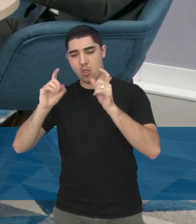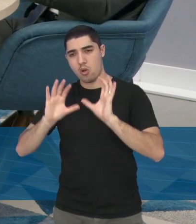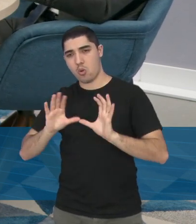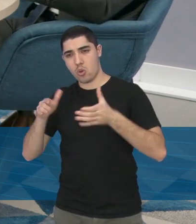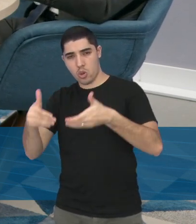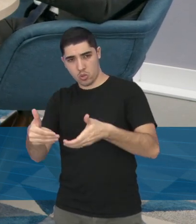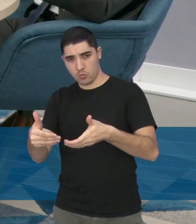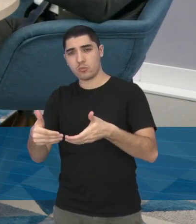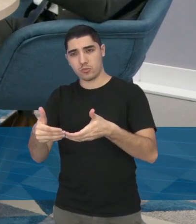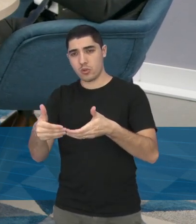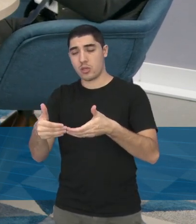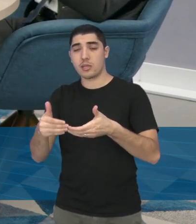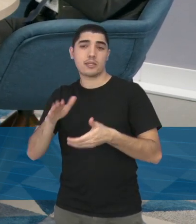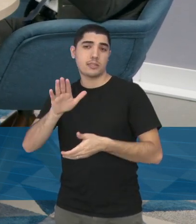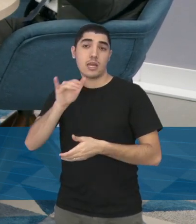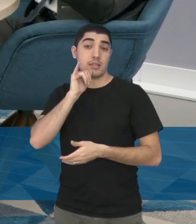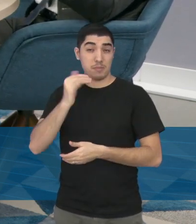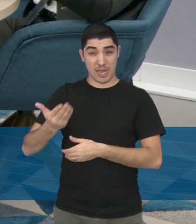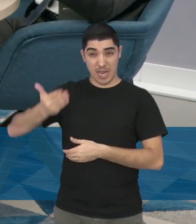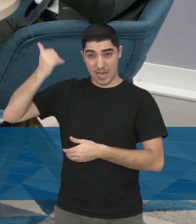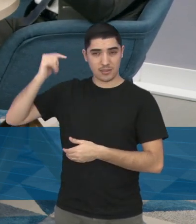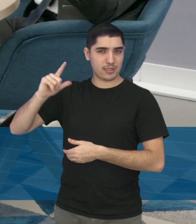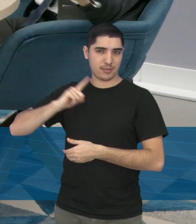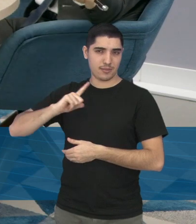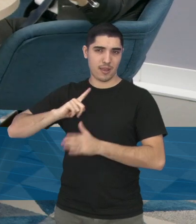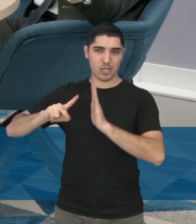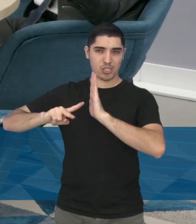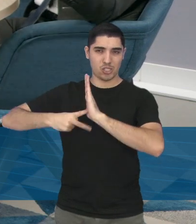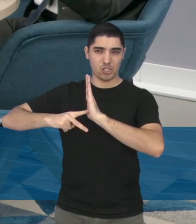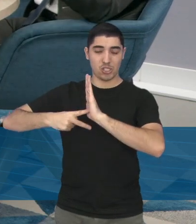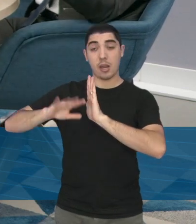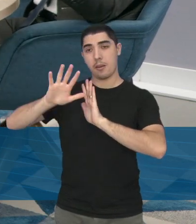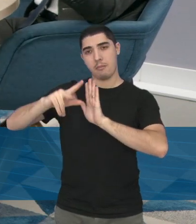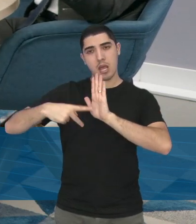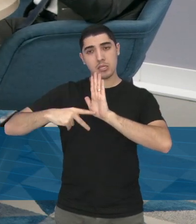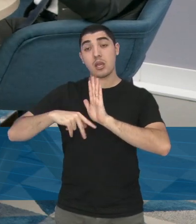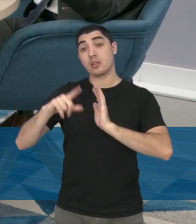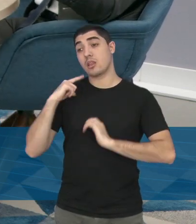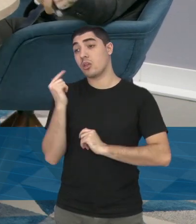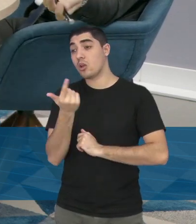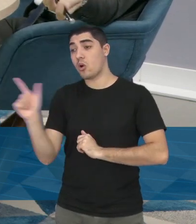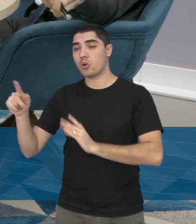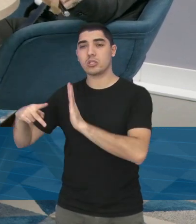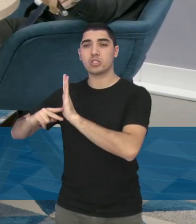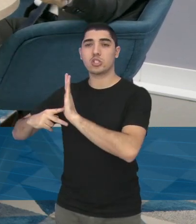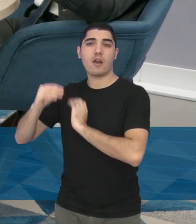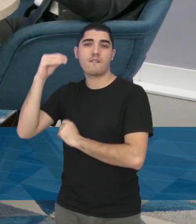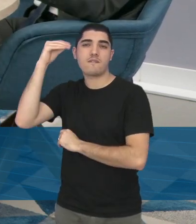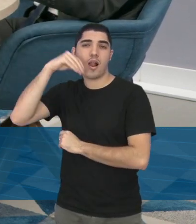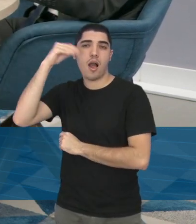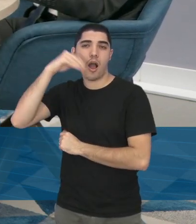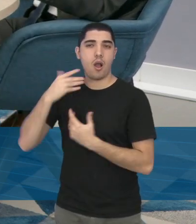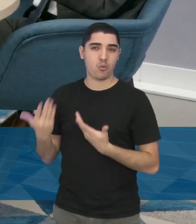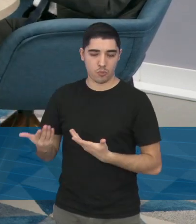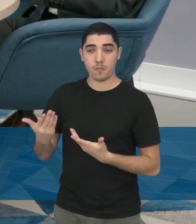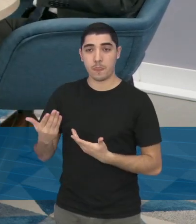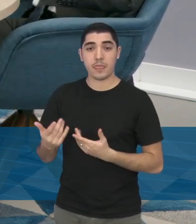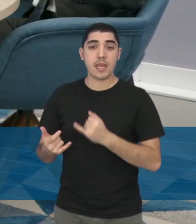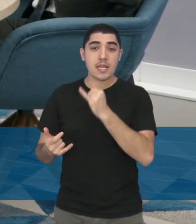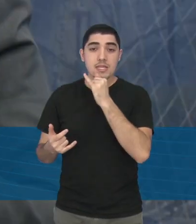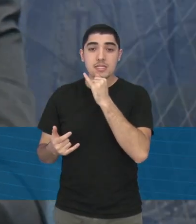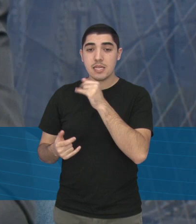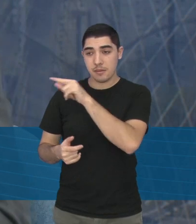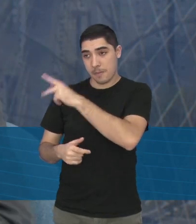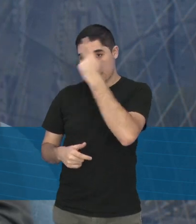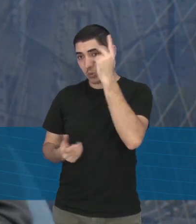que acontecia? Né? Existem ótimos sindicatos, isso é fato. Mas existem sindicatos muito fracos. Às vezes, a pessoa